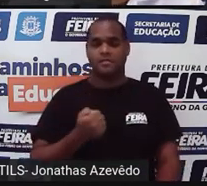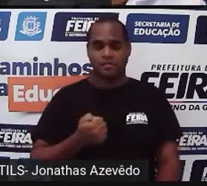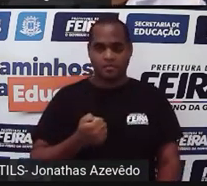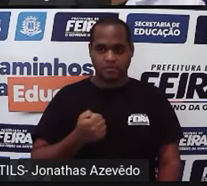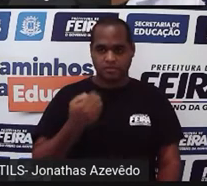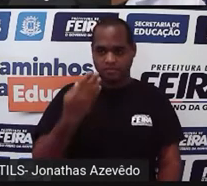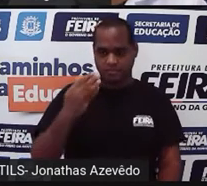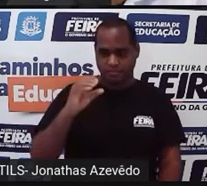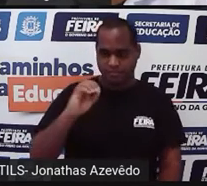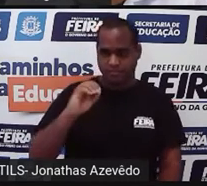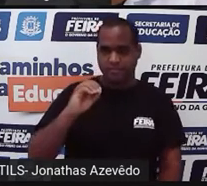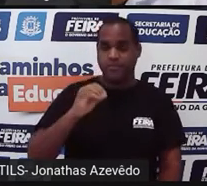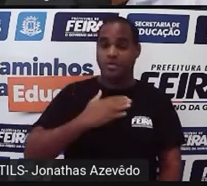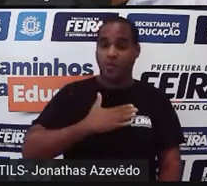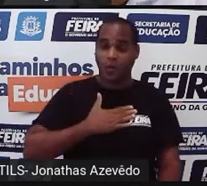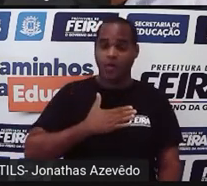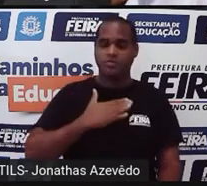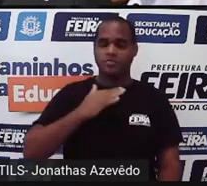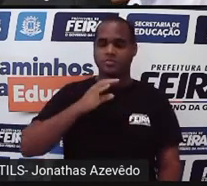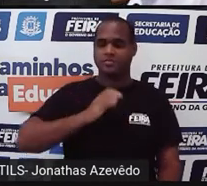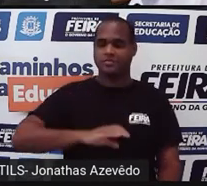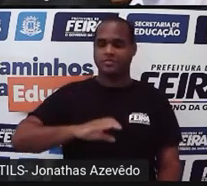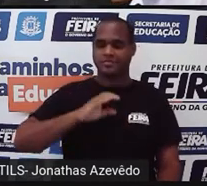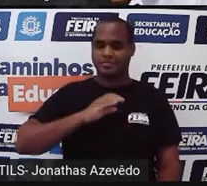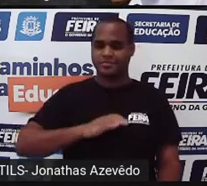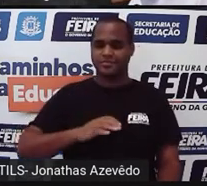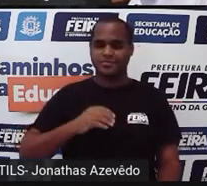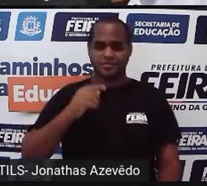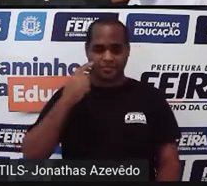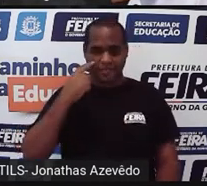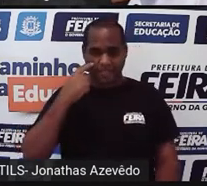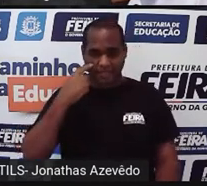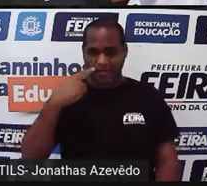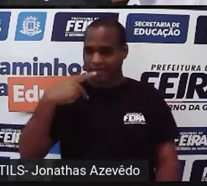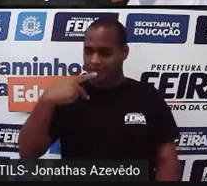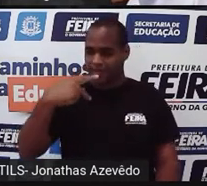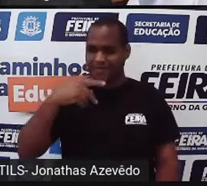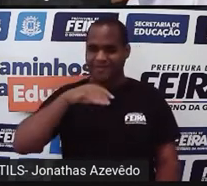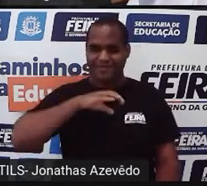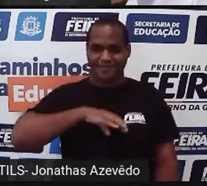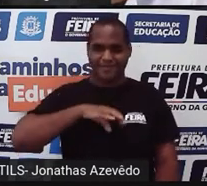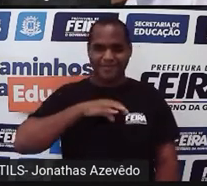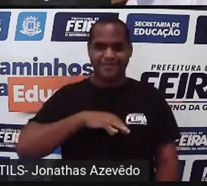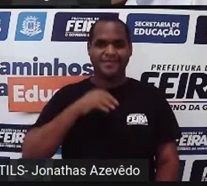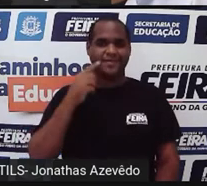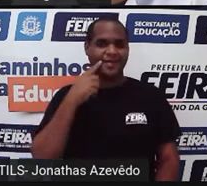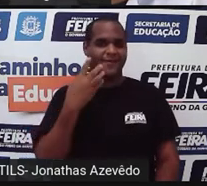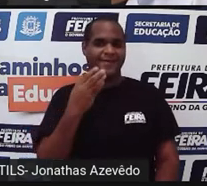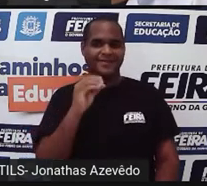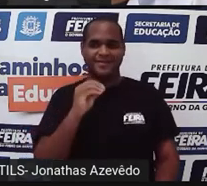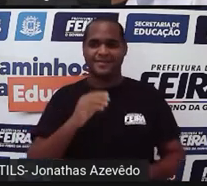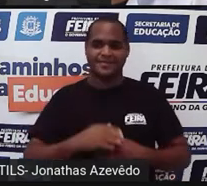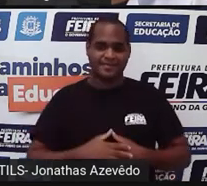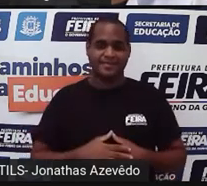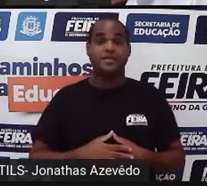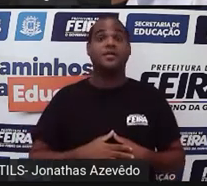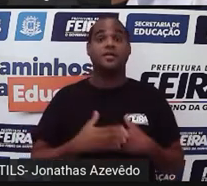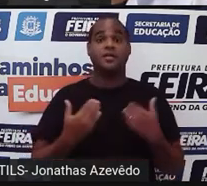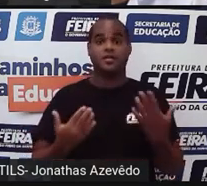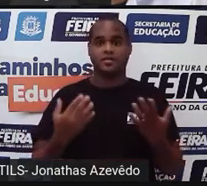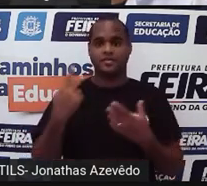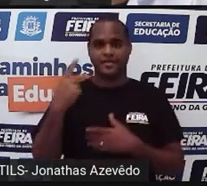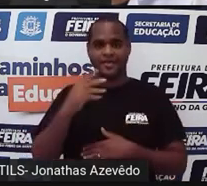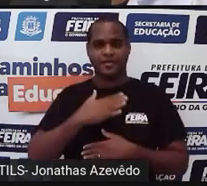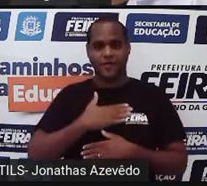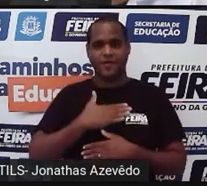40 gostam de português. Lá tinha português, dois pontinhos, 40, quantidade de alunos que